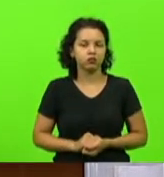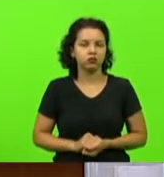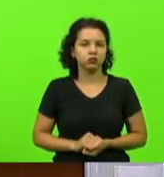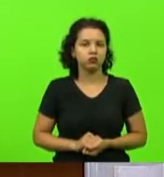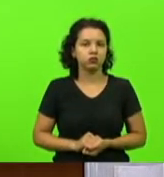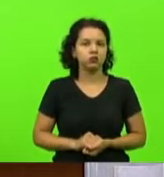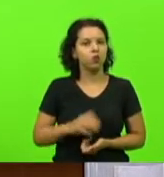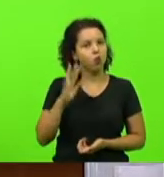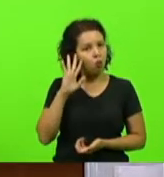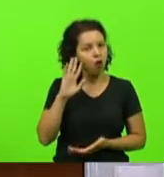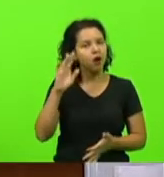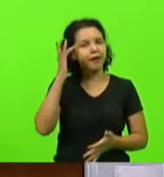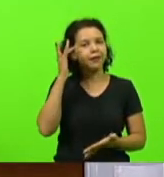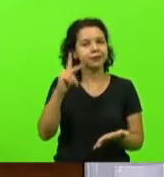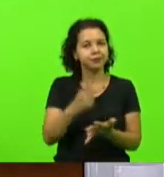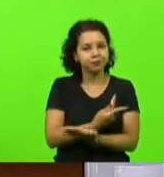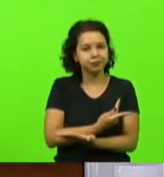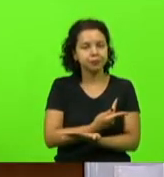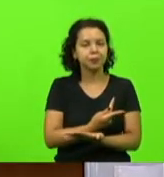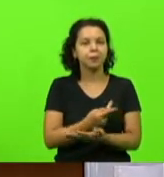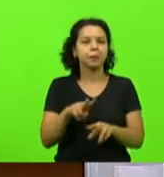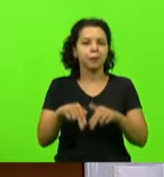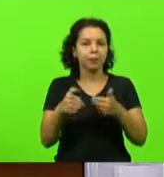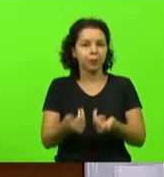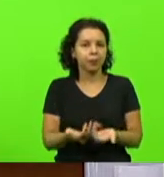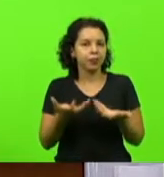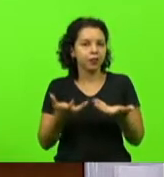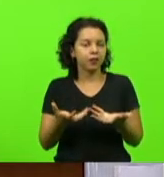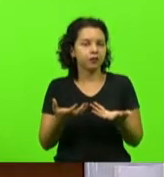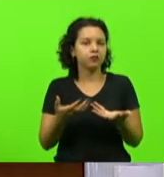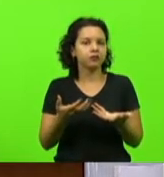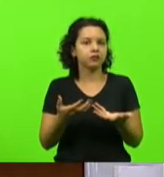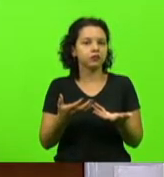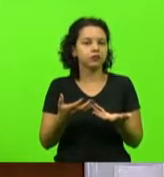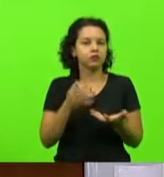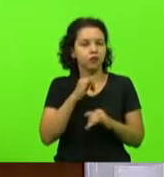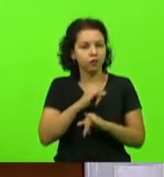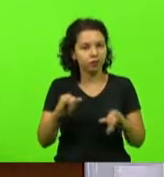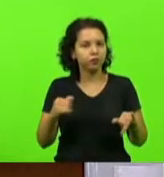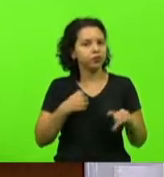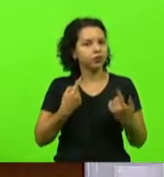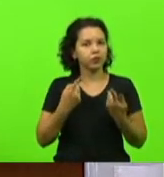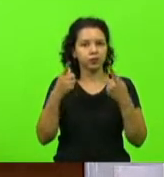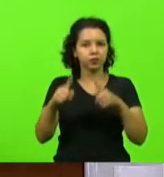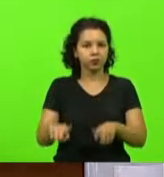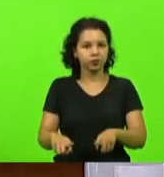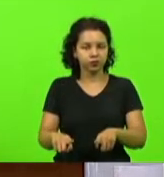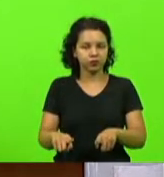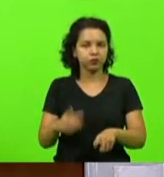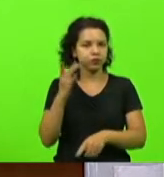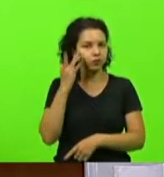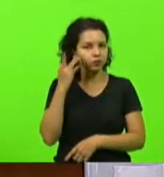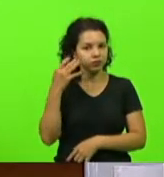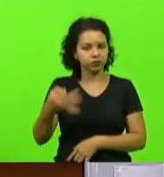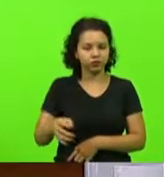isso. Portanto, eu quero manifestar contrariamente, acho improdutivo, improcedente, e